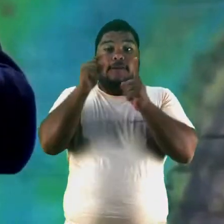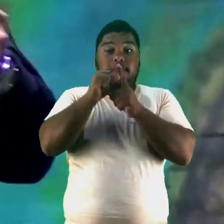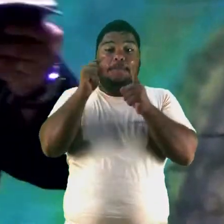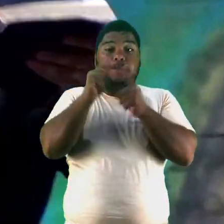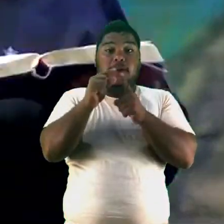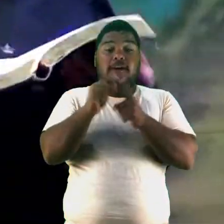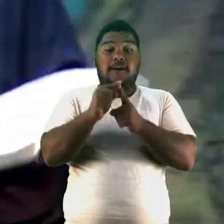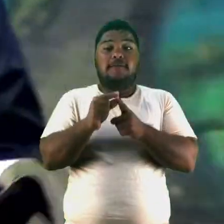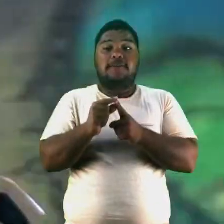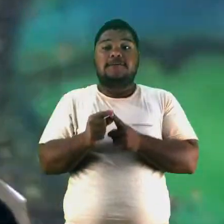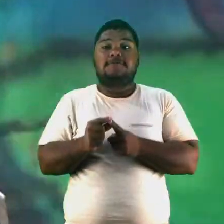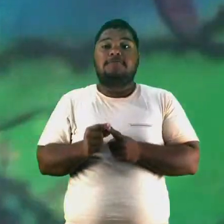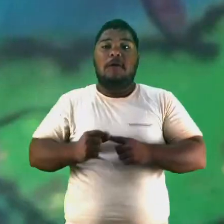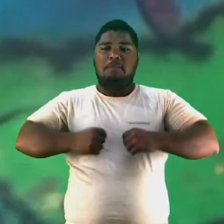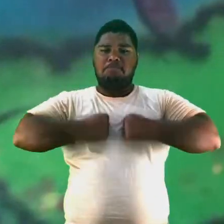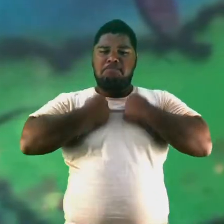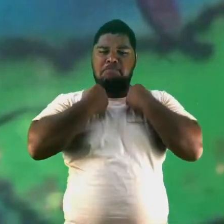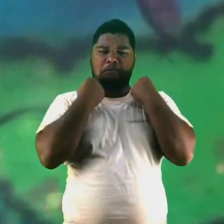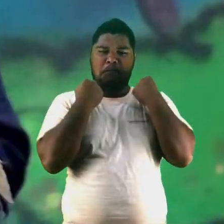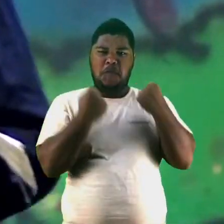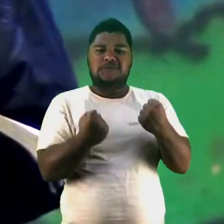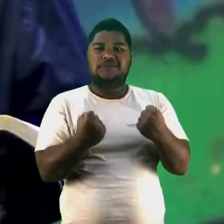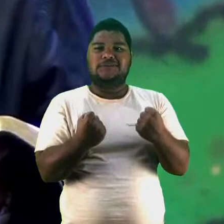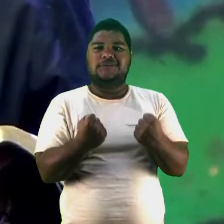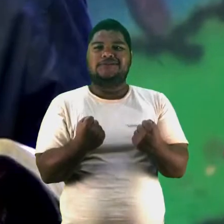ela é poderosa.